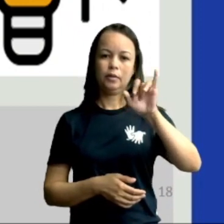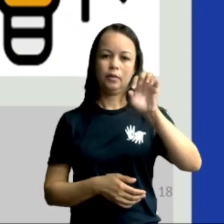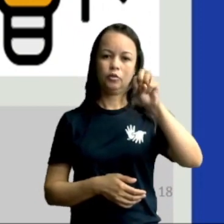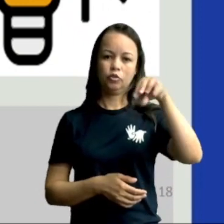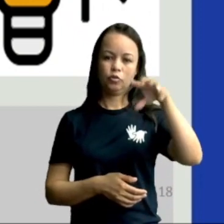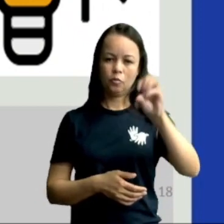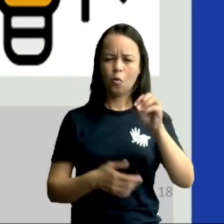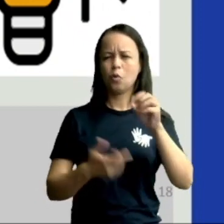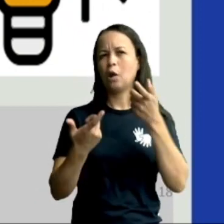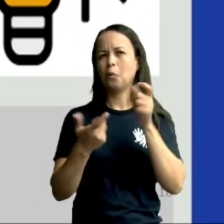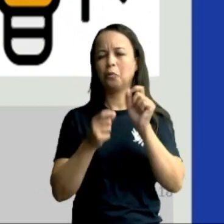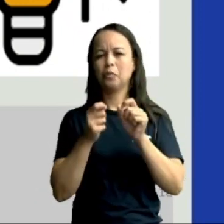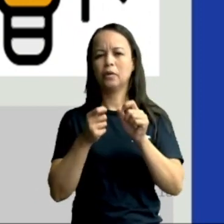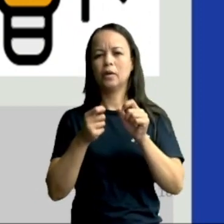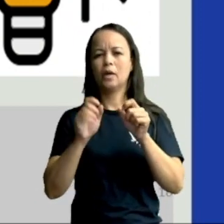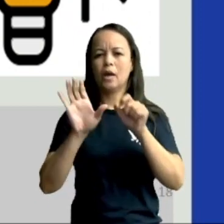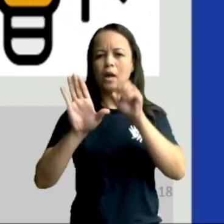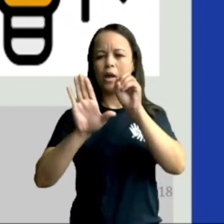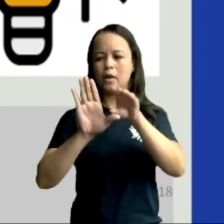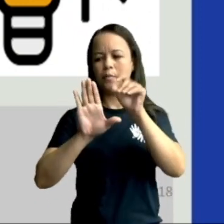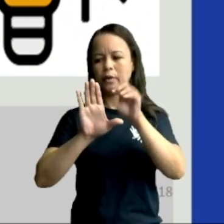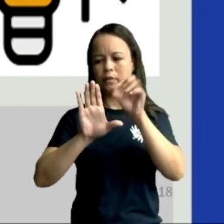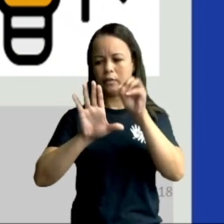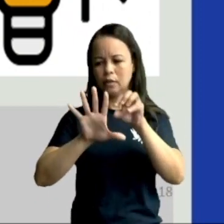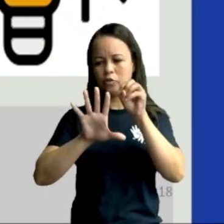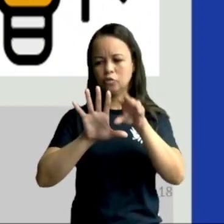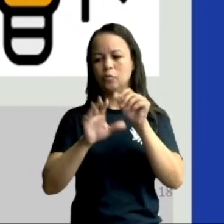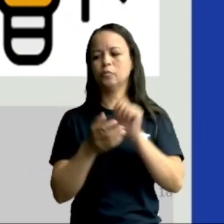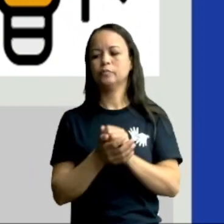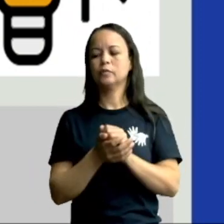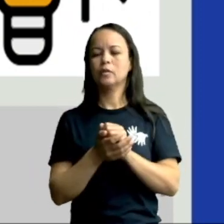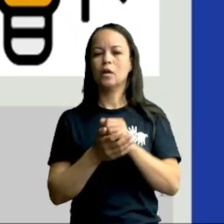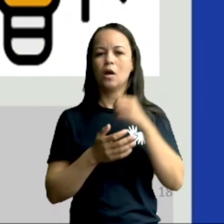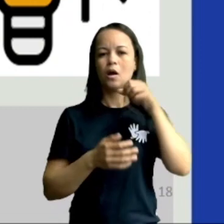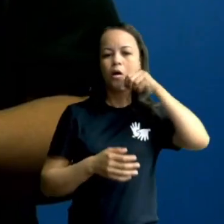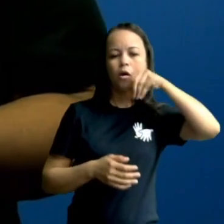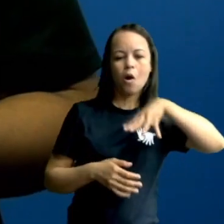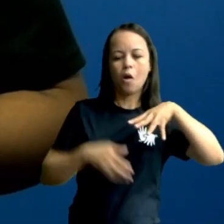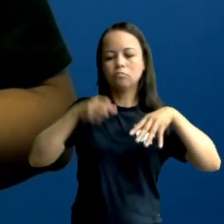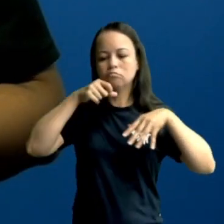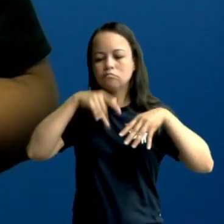onomatopeia, redução ou abreviação ou